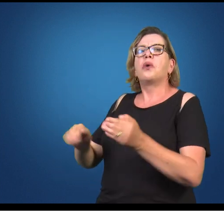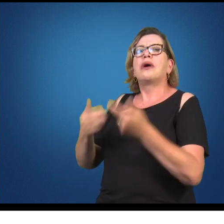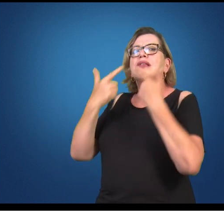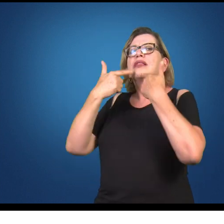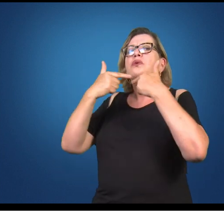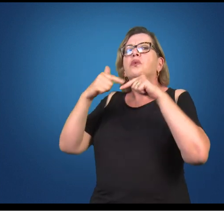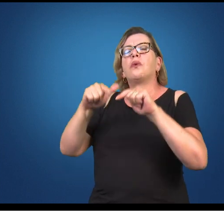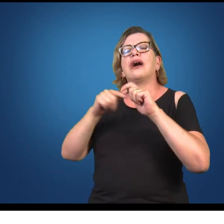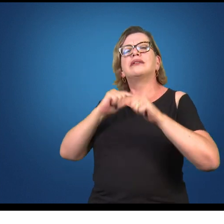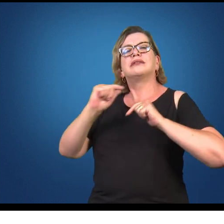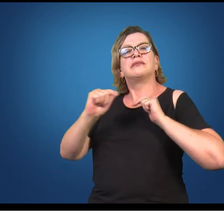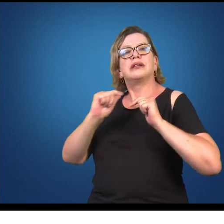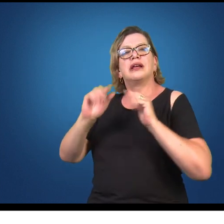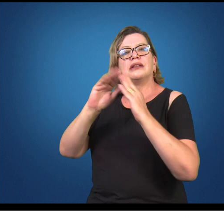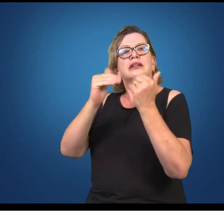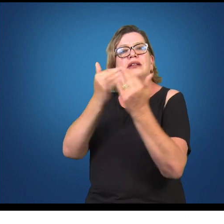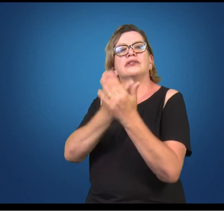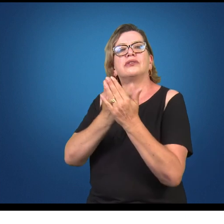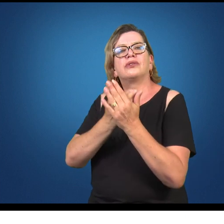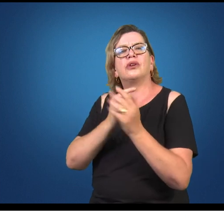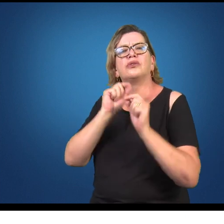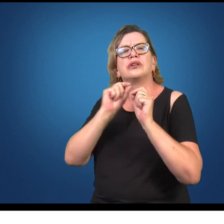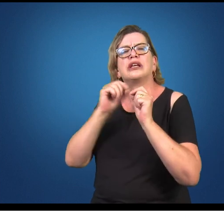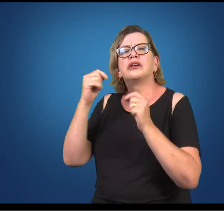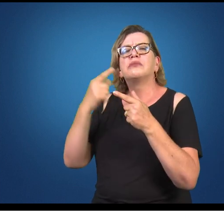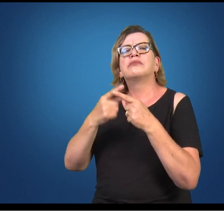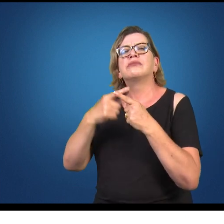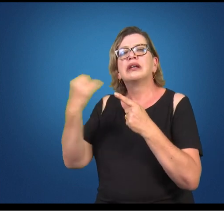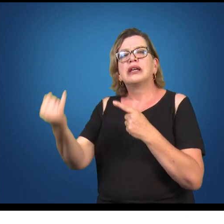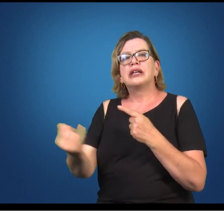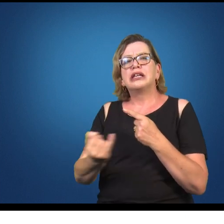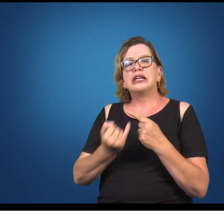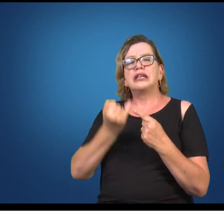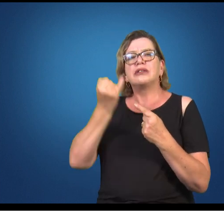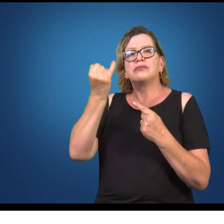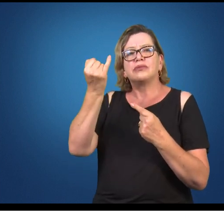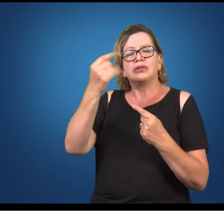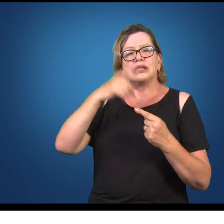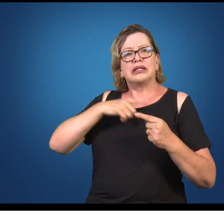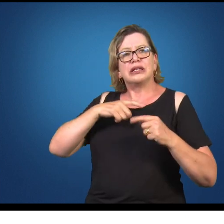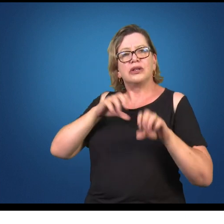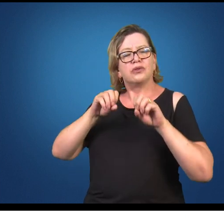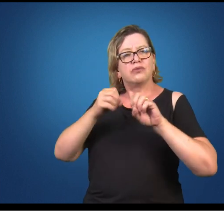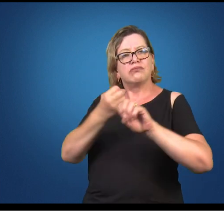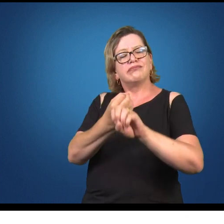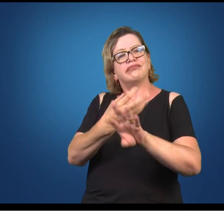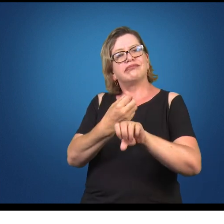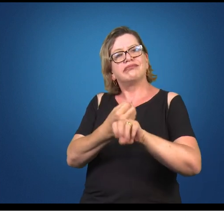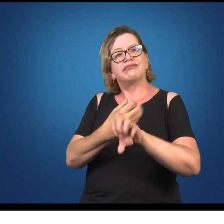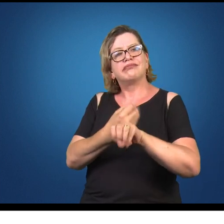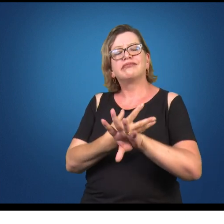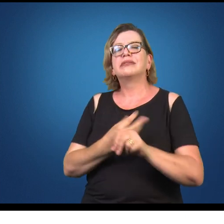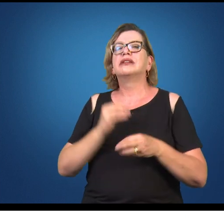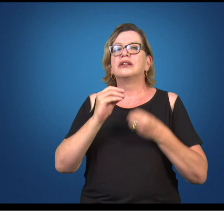mais trabalhadas nas escolas e qual a importância de cada uma delas no processo de ensino e aprendizagem?